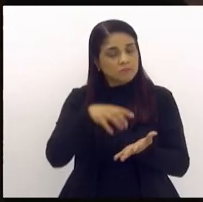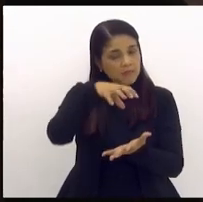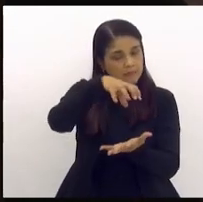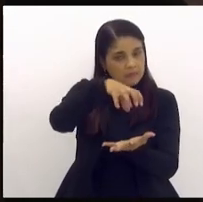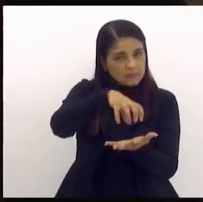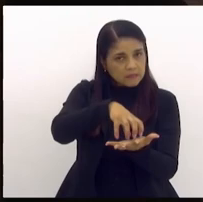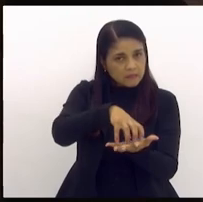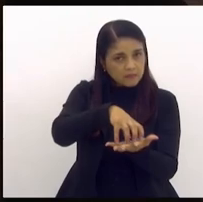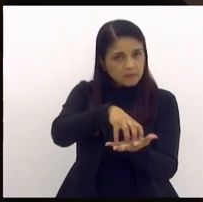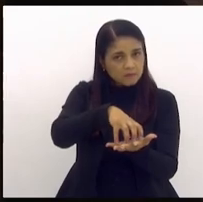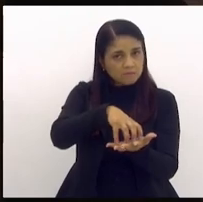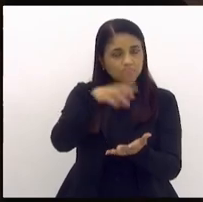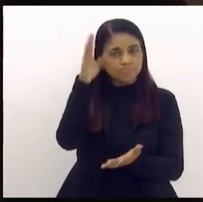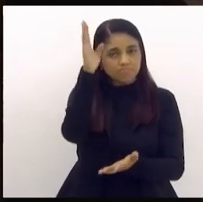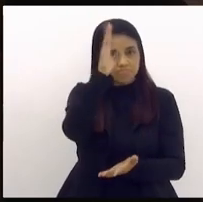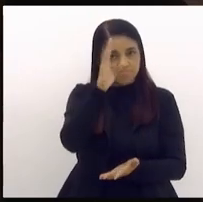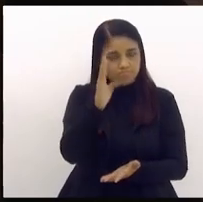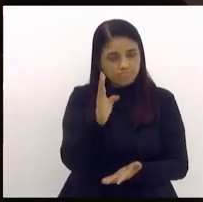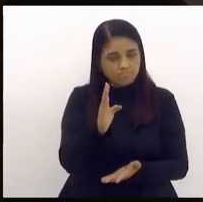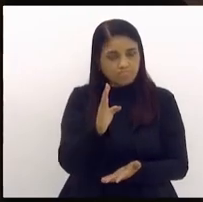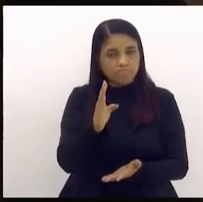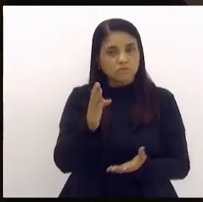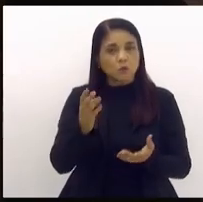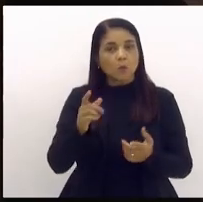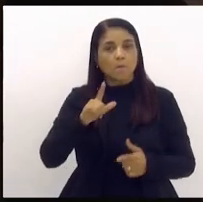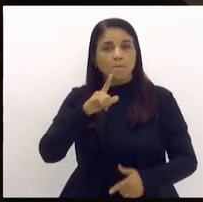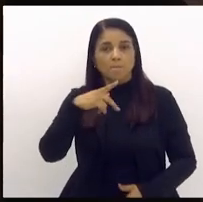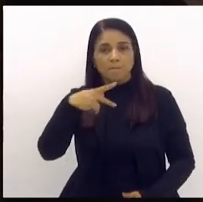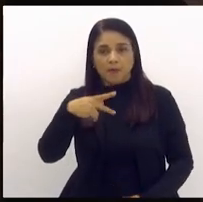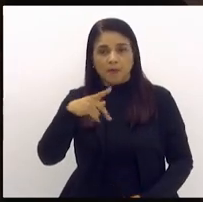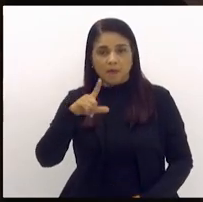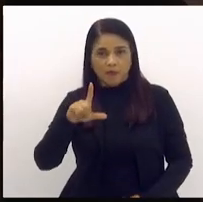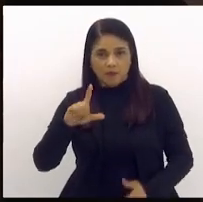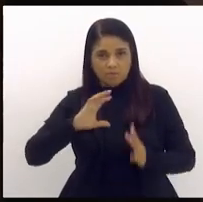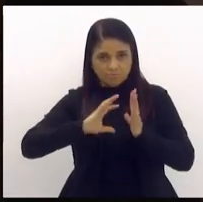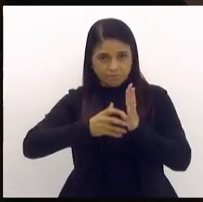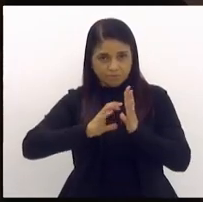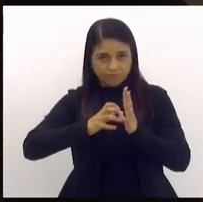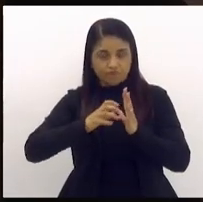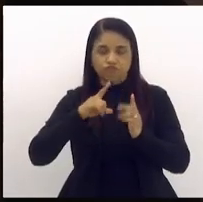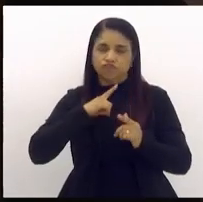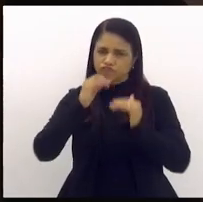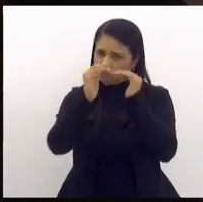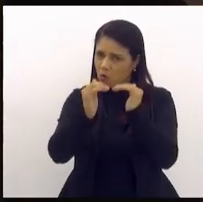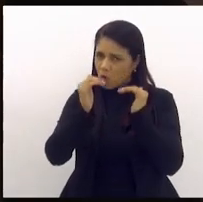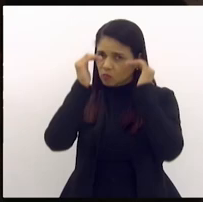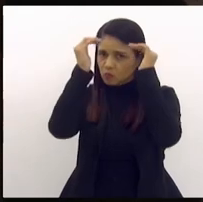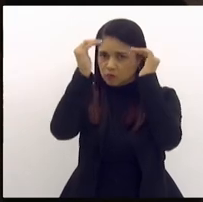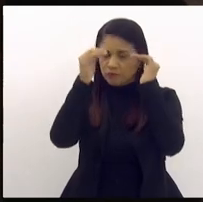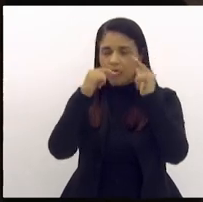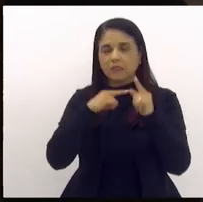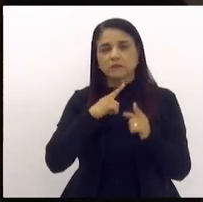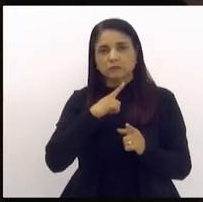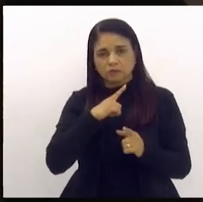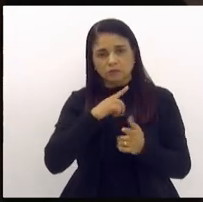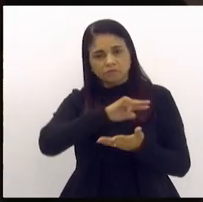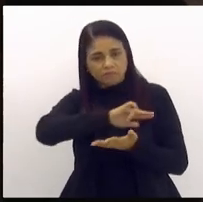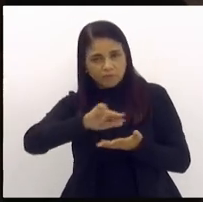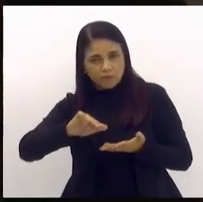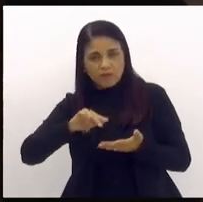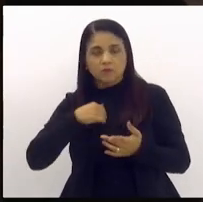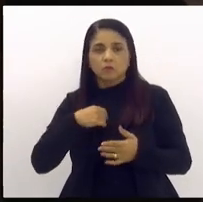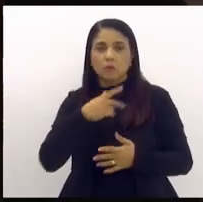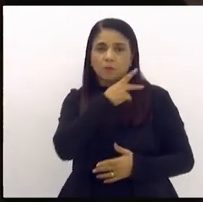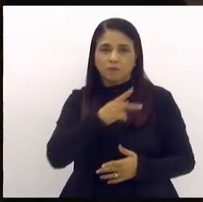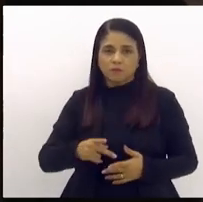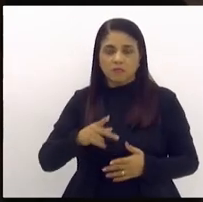nacional do PL. E lá estivemos com algumas autoridades, dentre elas o presidente regional do